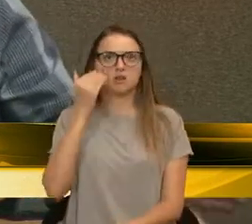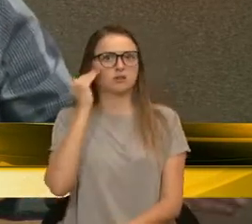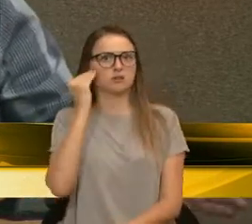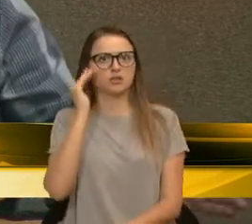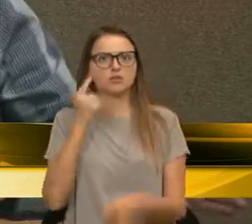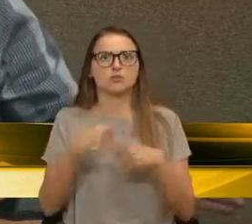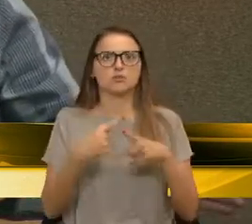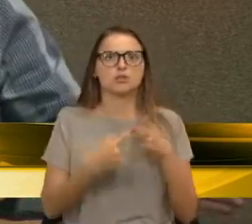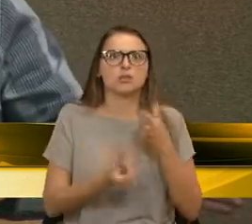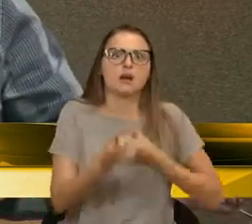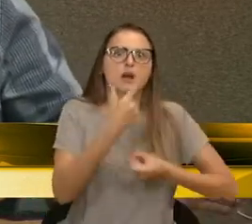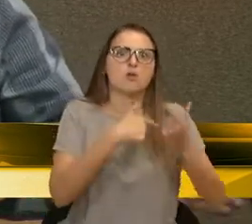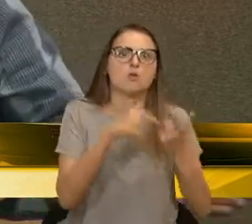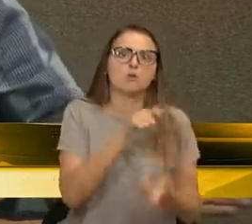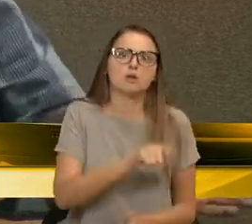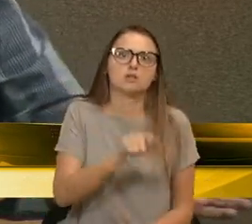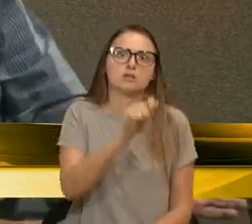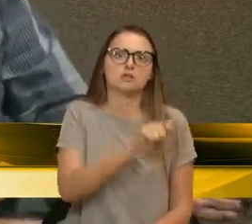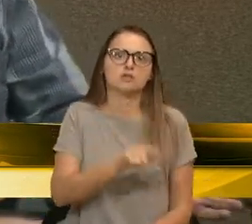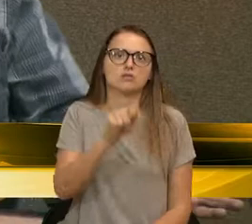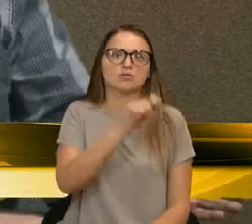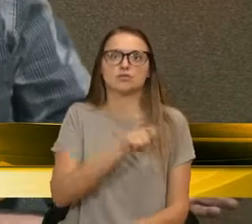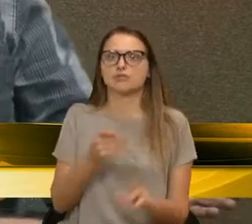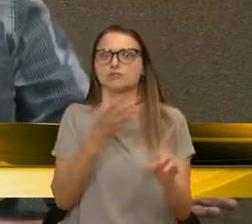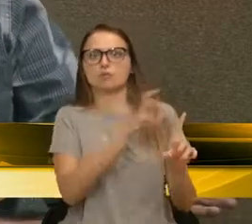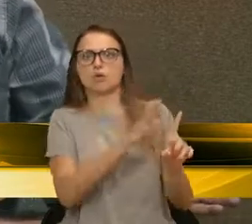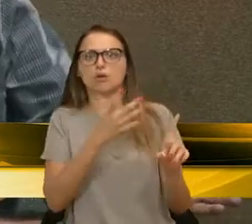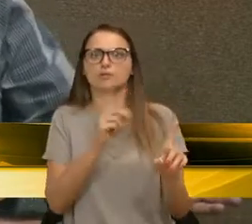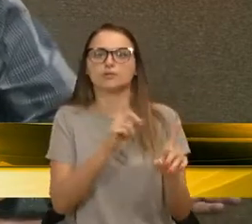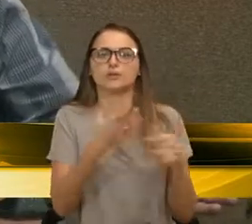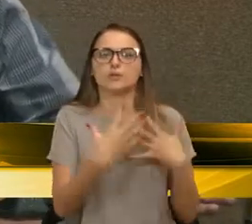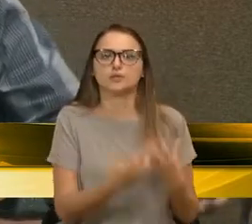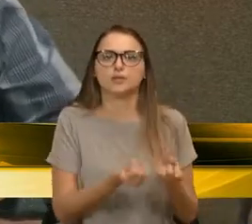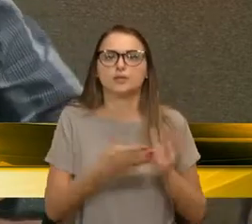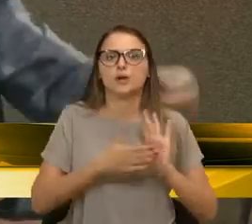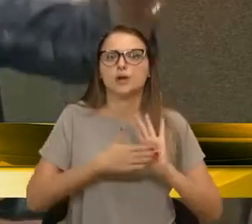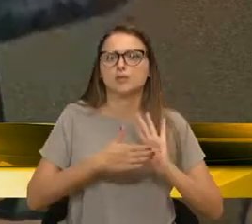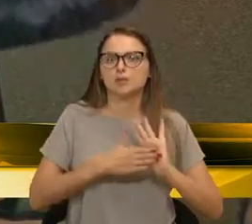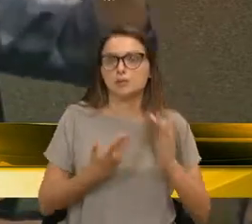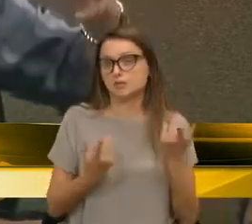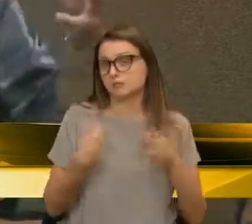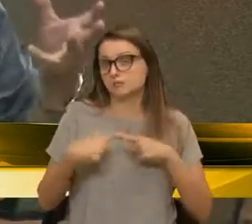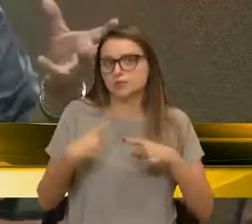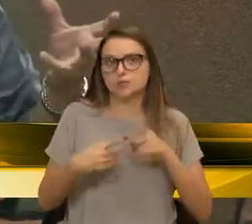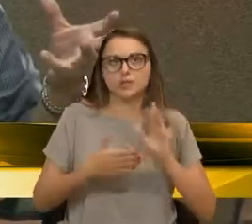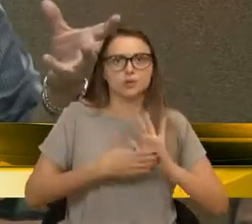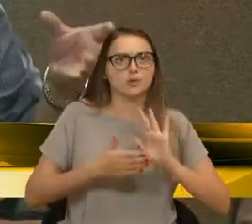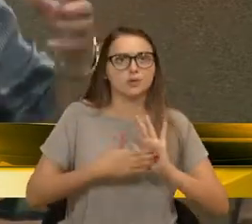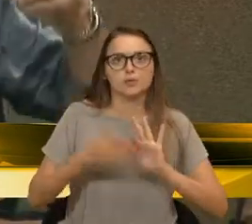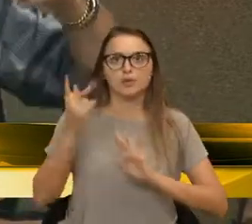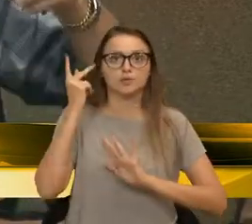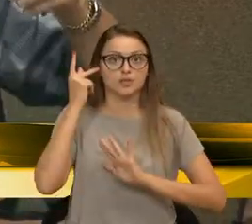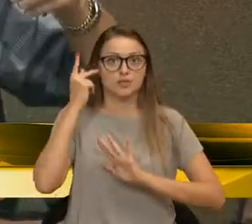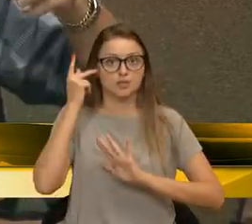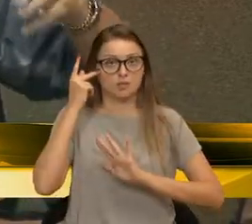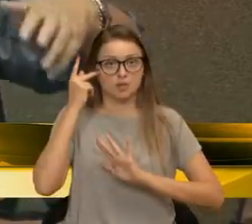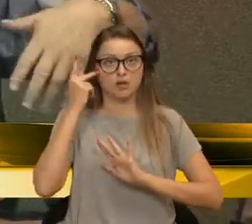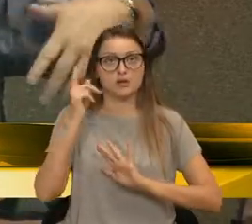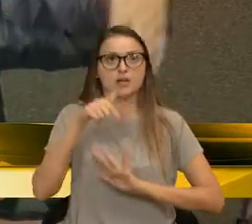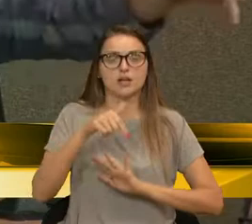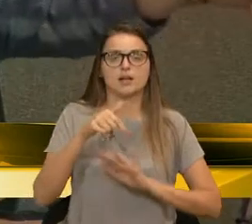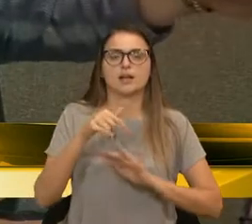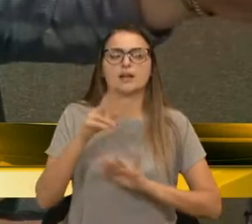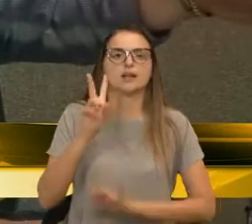algumas associações de ciclistas se posicionaram contrariamente, né, àquela proposta ali, porque a proposta de São Paulo era o seguinte: durante a